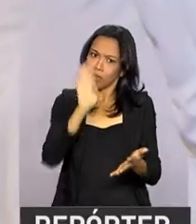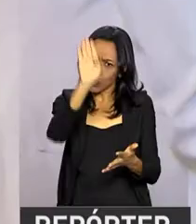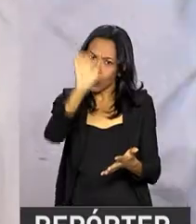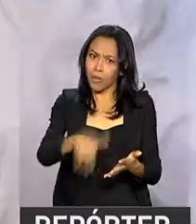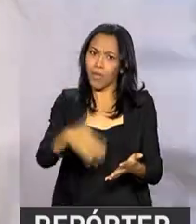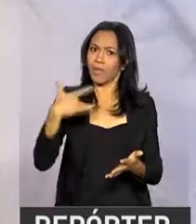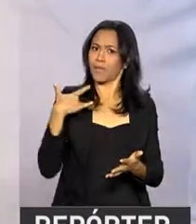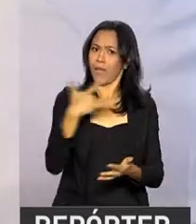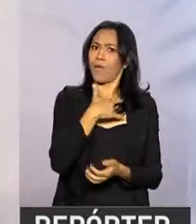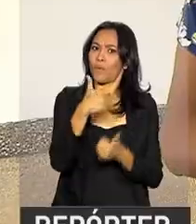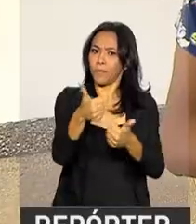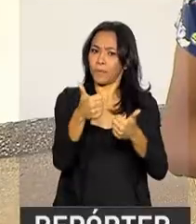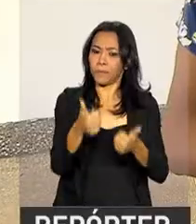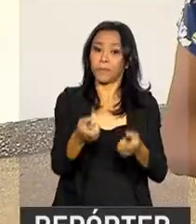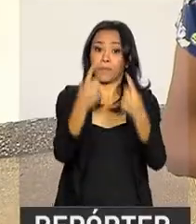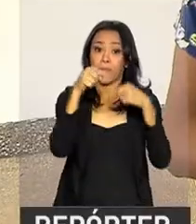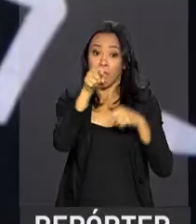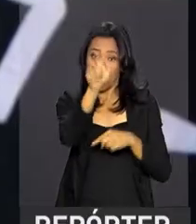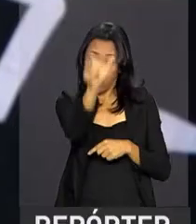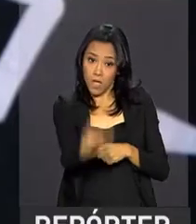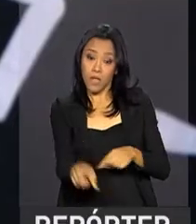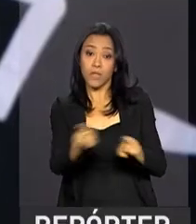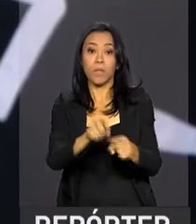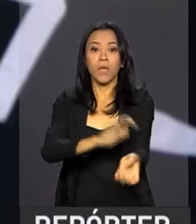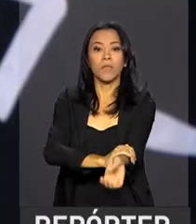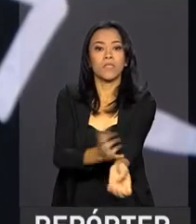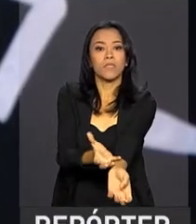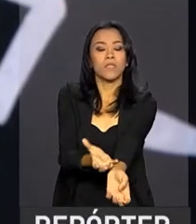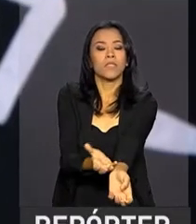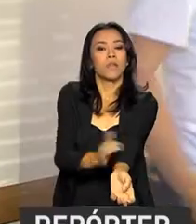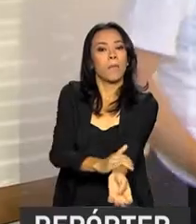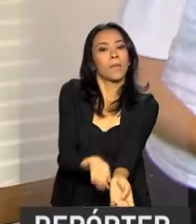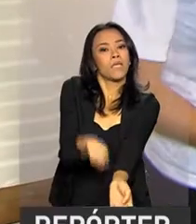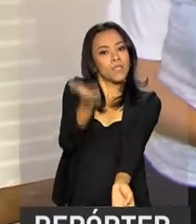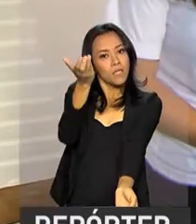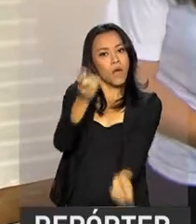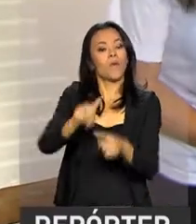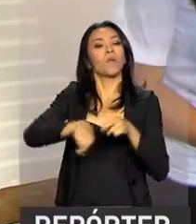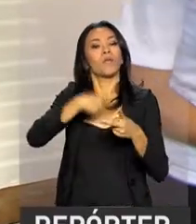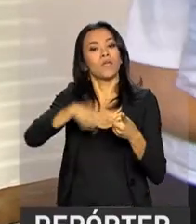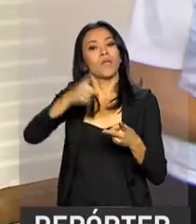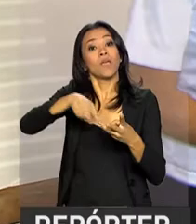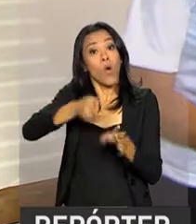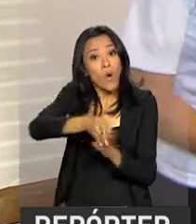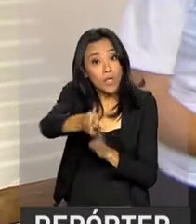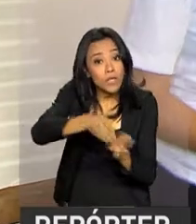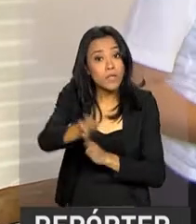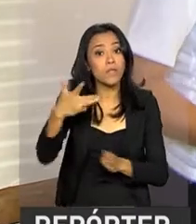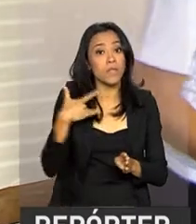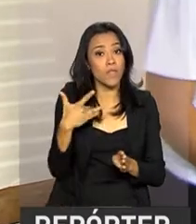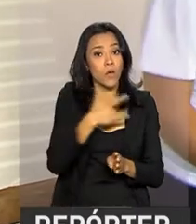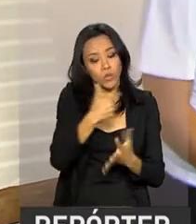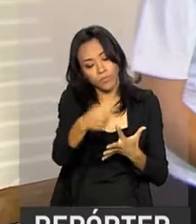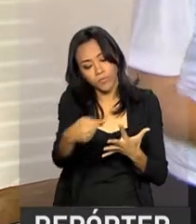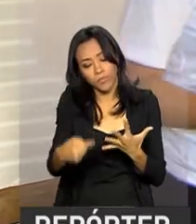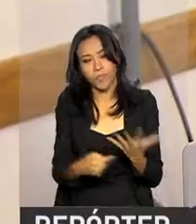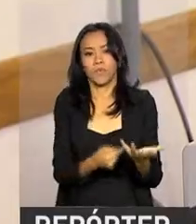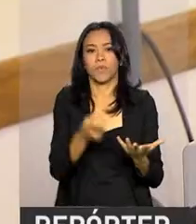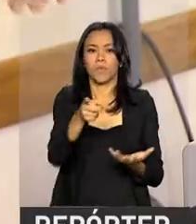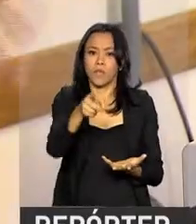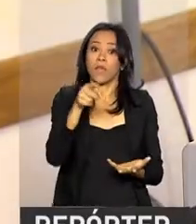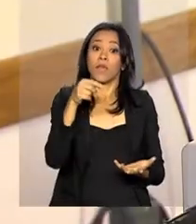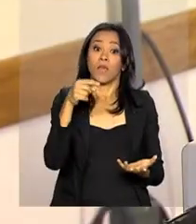bem com a sua saúde. O estudante também mediu a pressão e ainda recebeu orientações sobre saúde. Para ele, escutar o